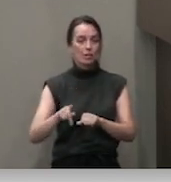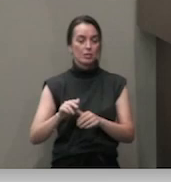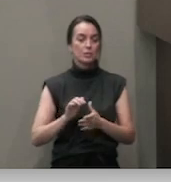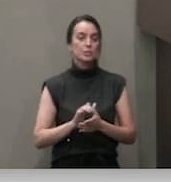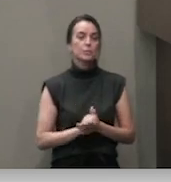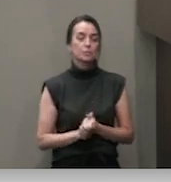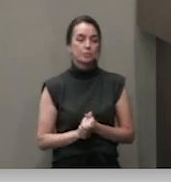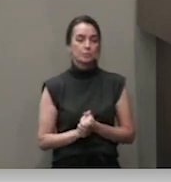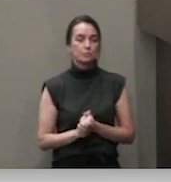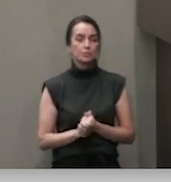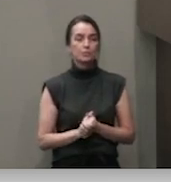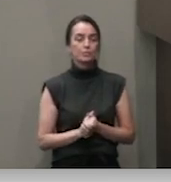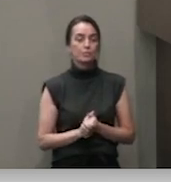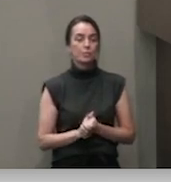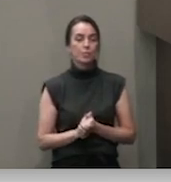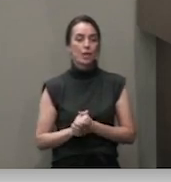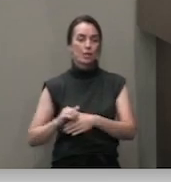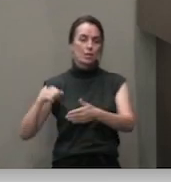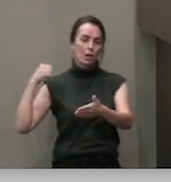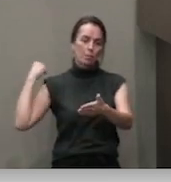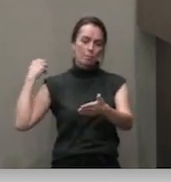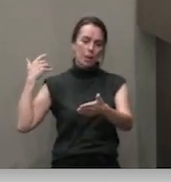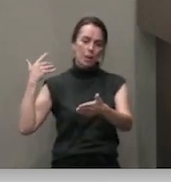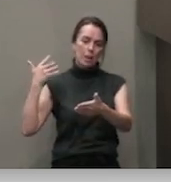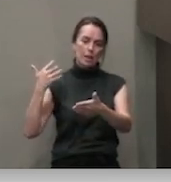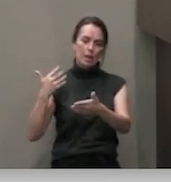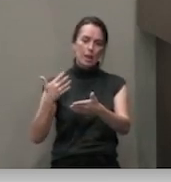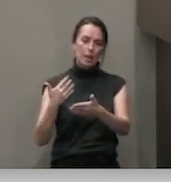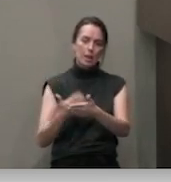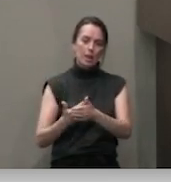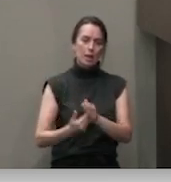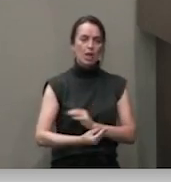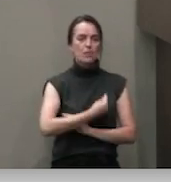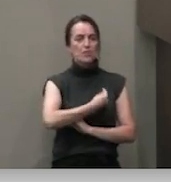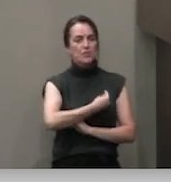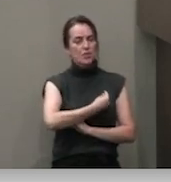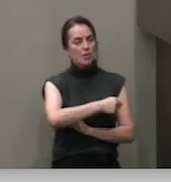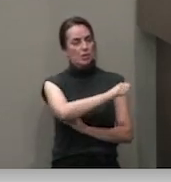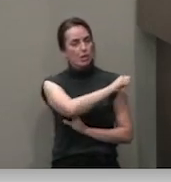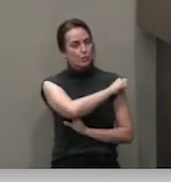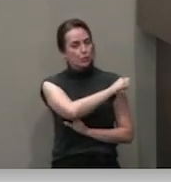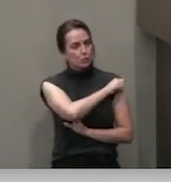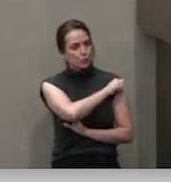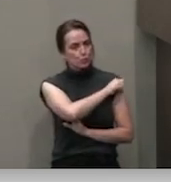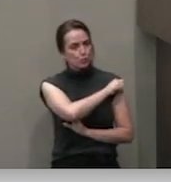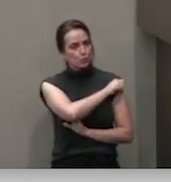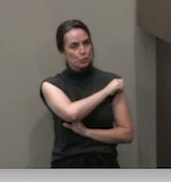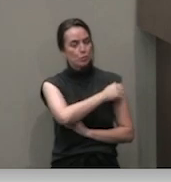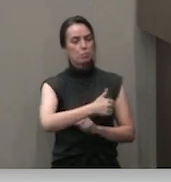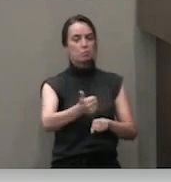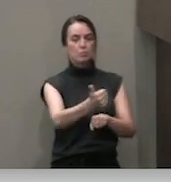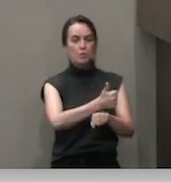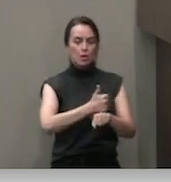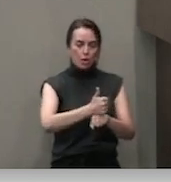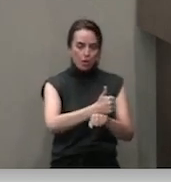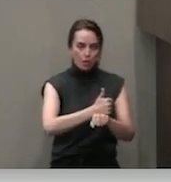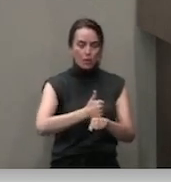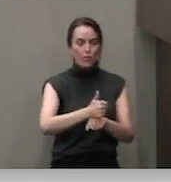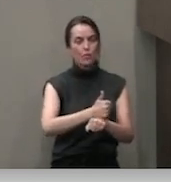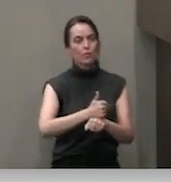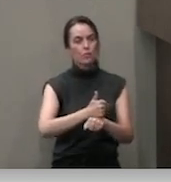longo de toda a sua vida profissional a sua vida de estudante fizer